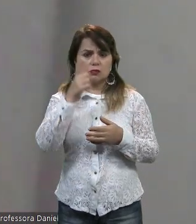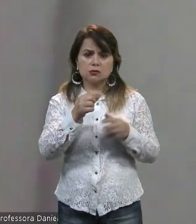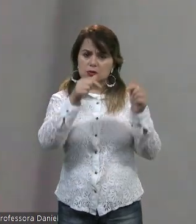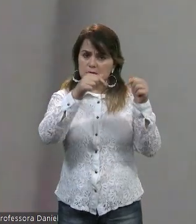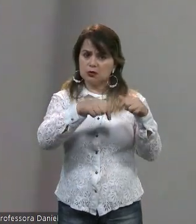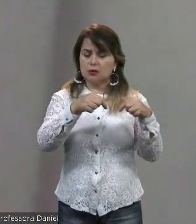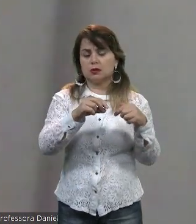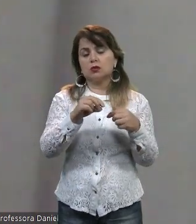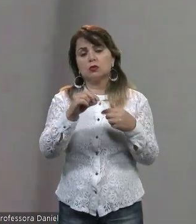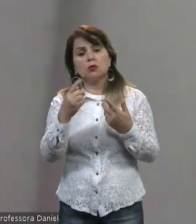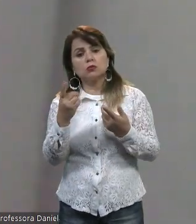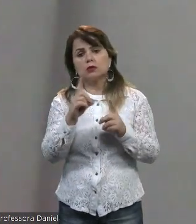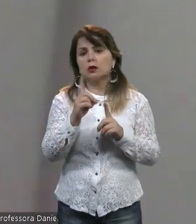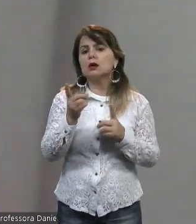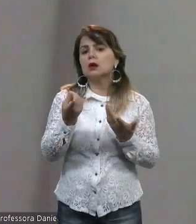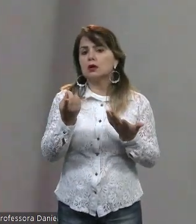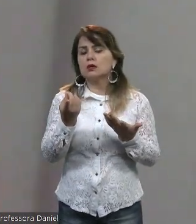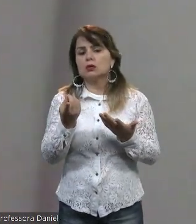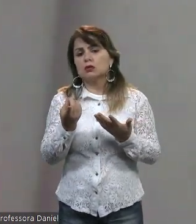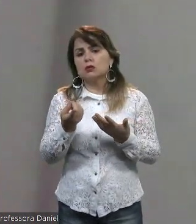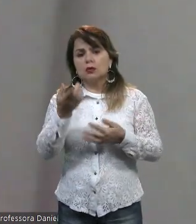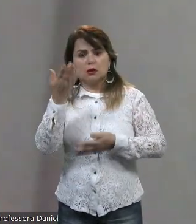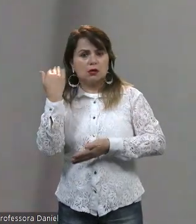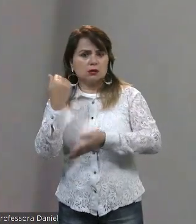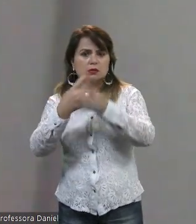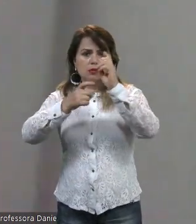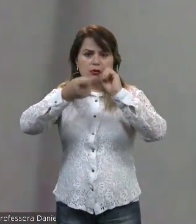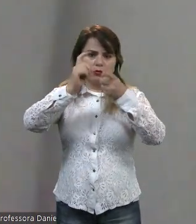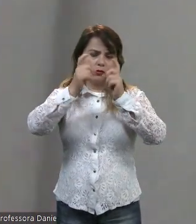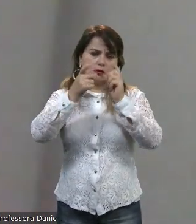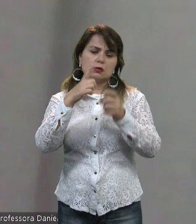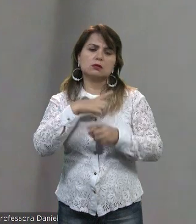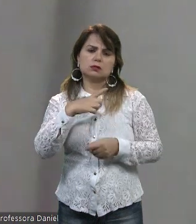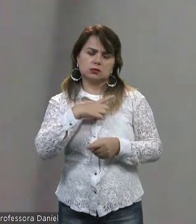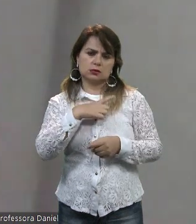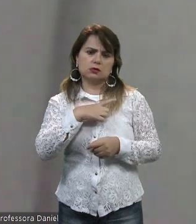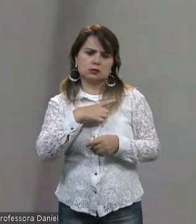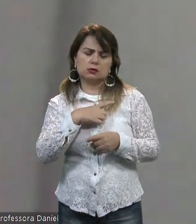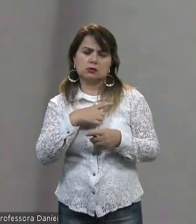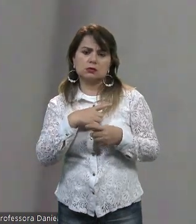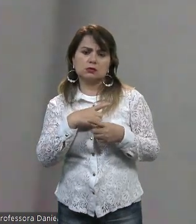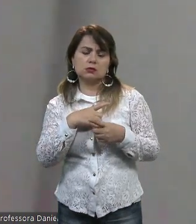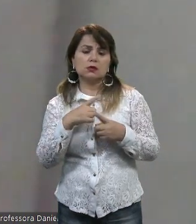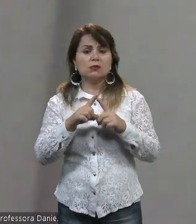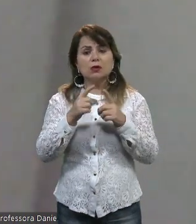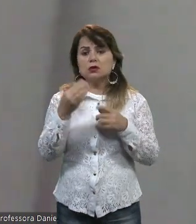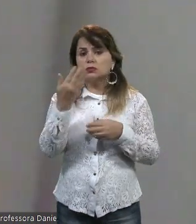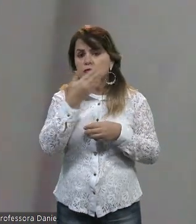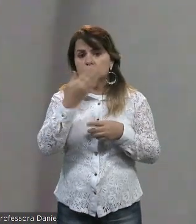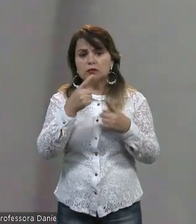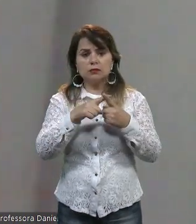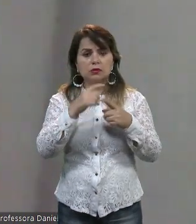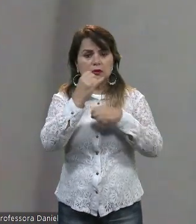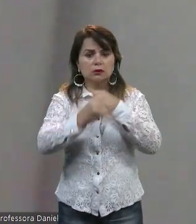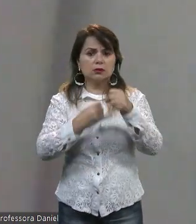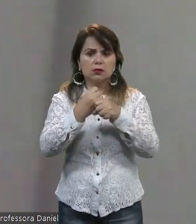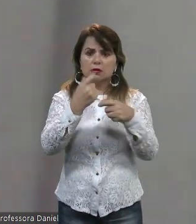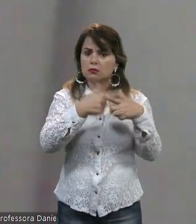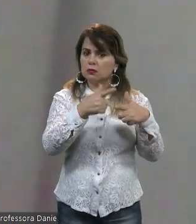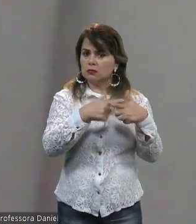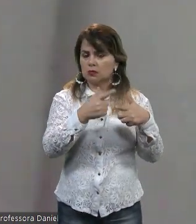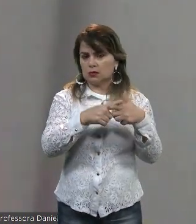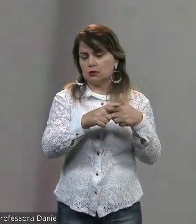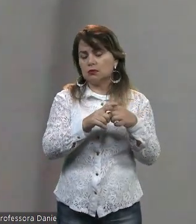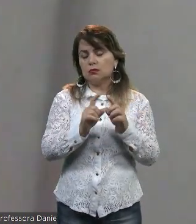Nós tivemos aí uma reunião antes disso, eu não pude assistir porque eu estava com problema na minha internet. Enfim, quem está nos assistindo, presidente,